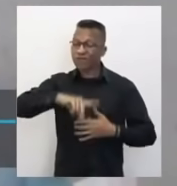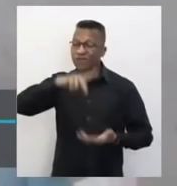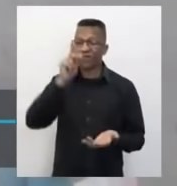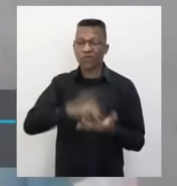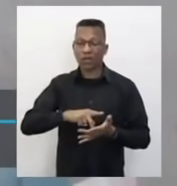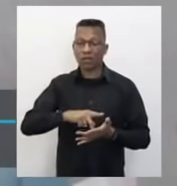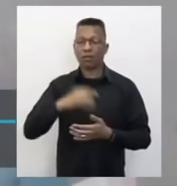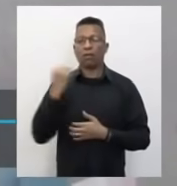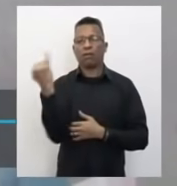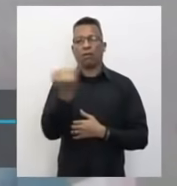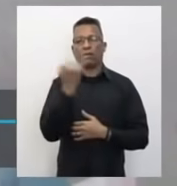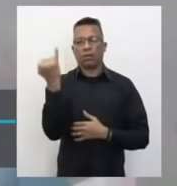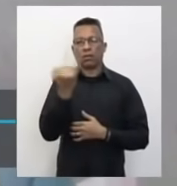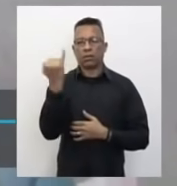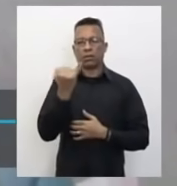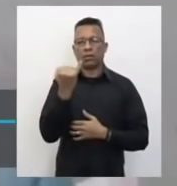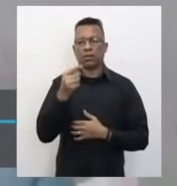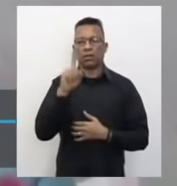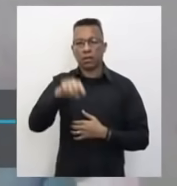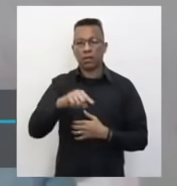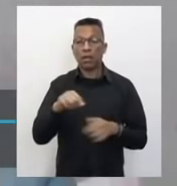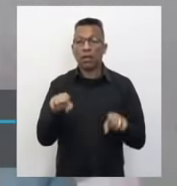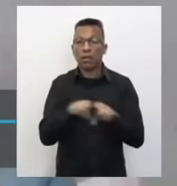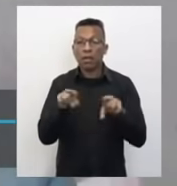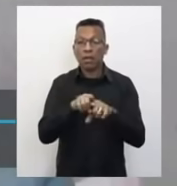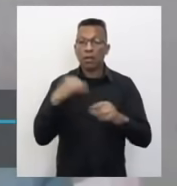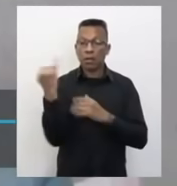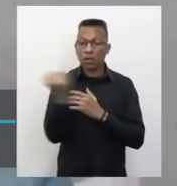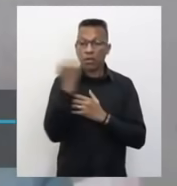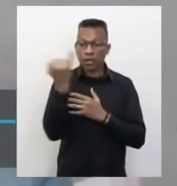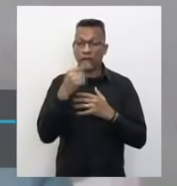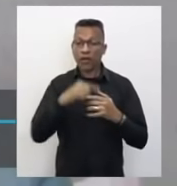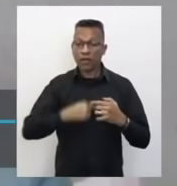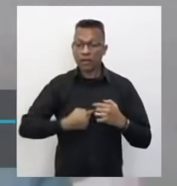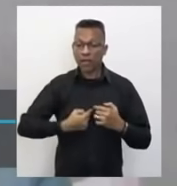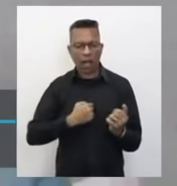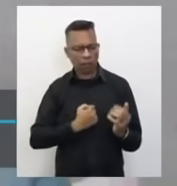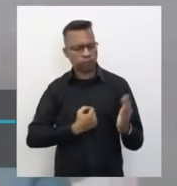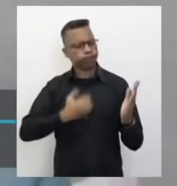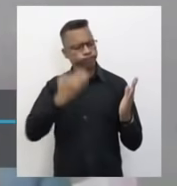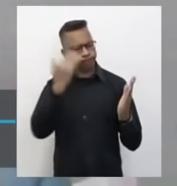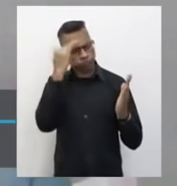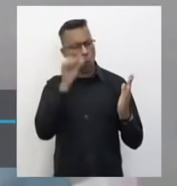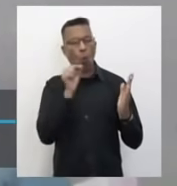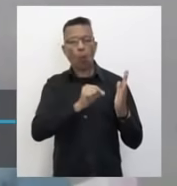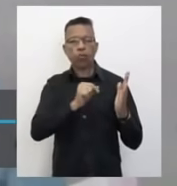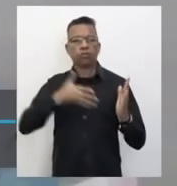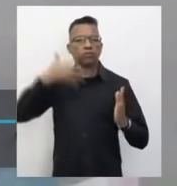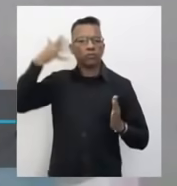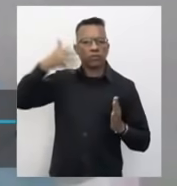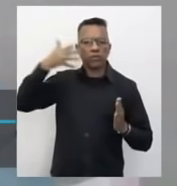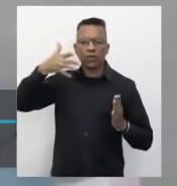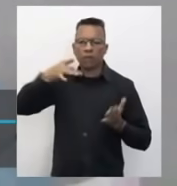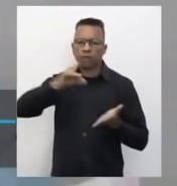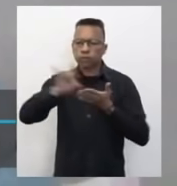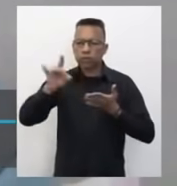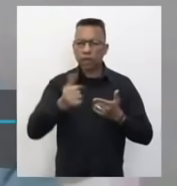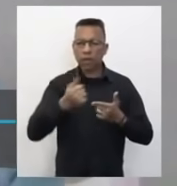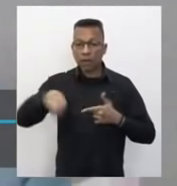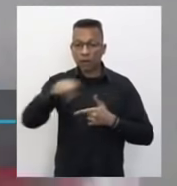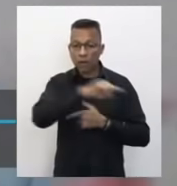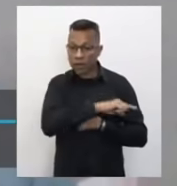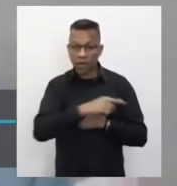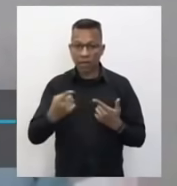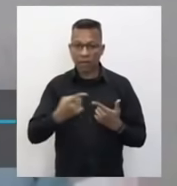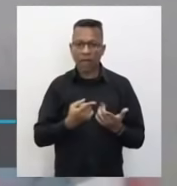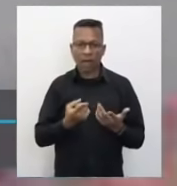importante. E é importante que vocês identifiquem, saibam o que é um discurso de ódio, para que vocês, então, não caiam na